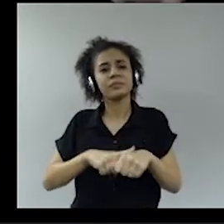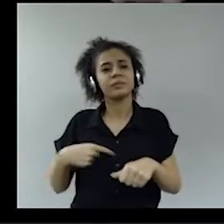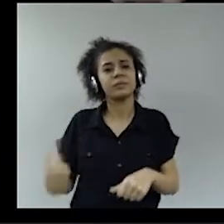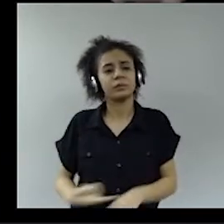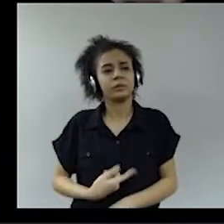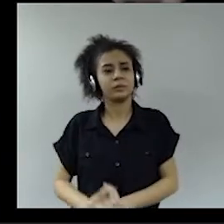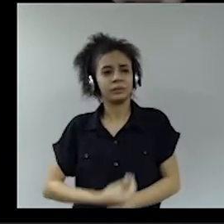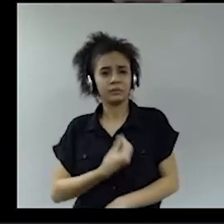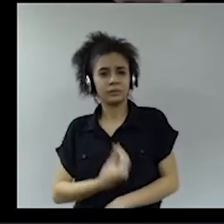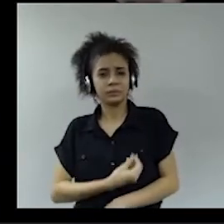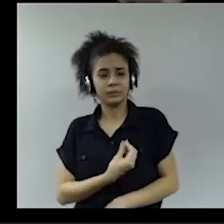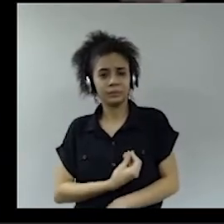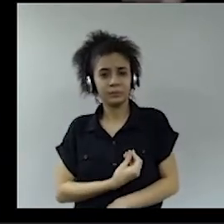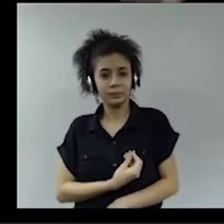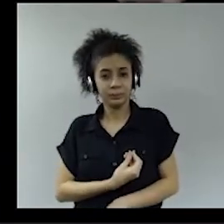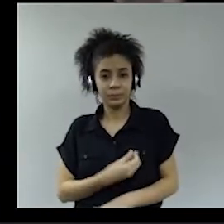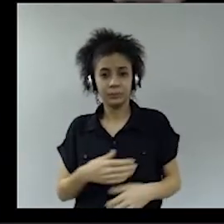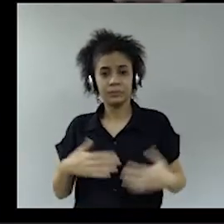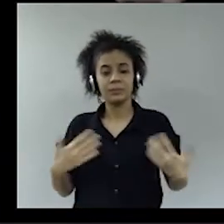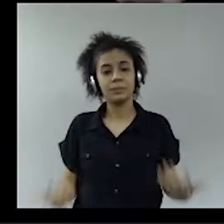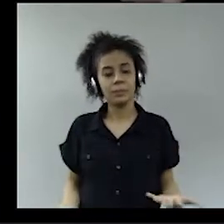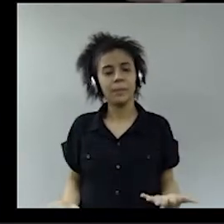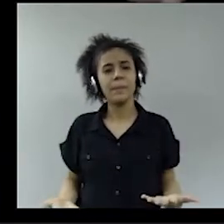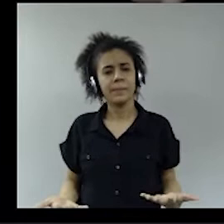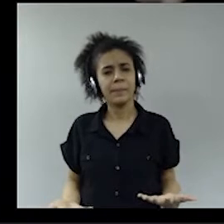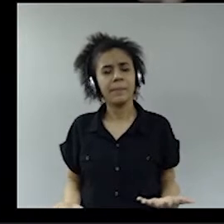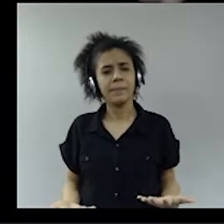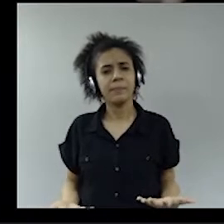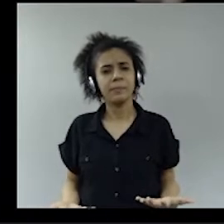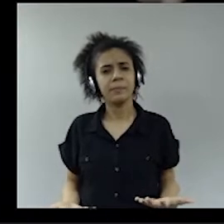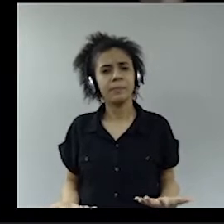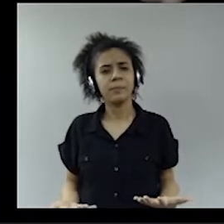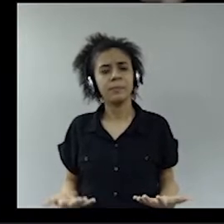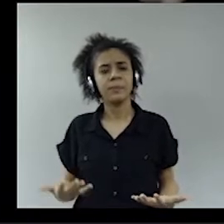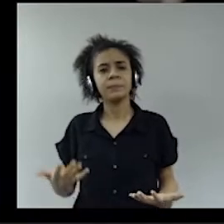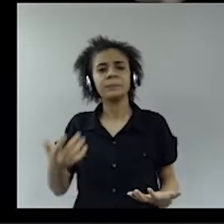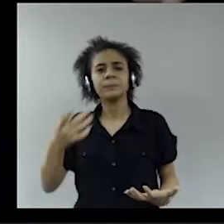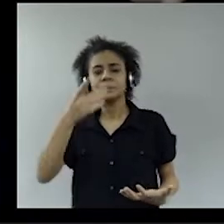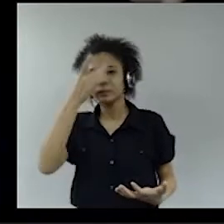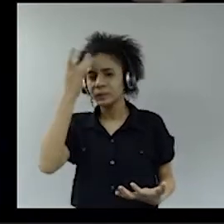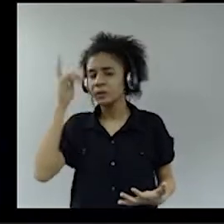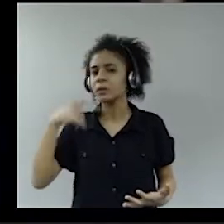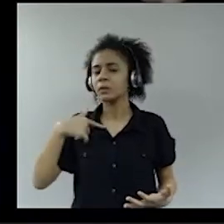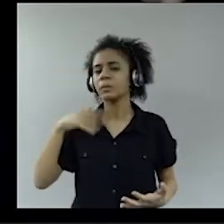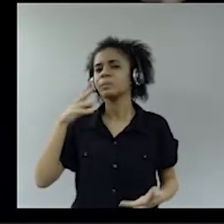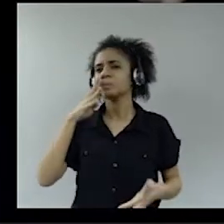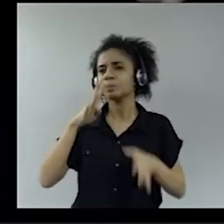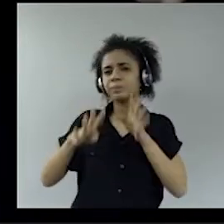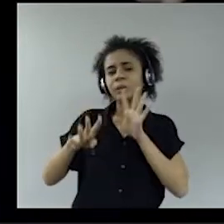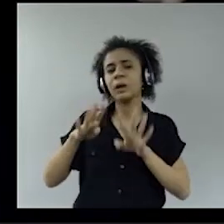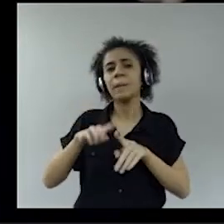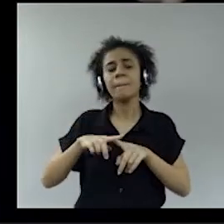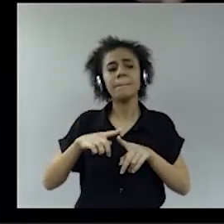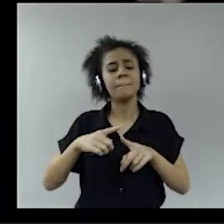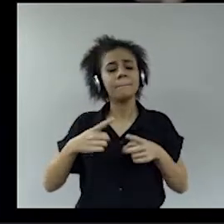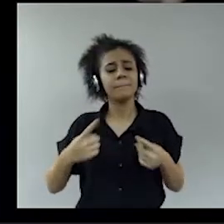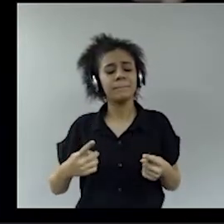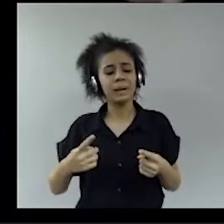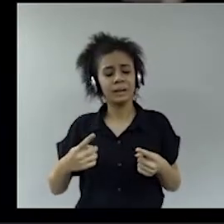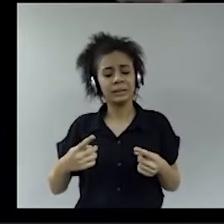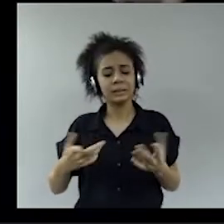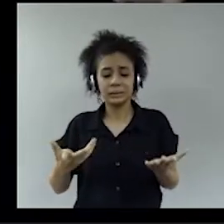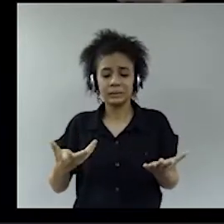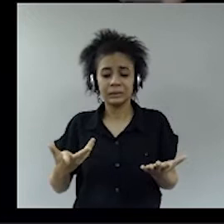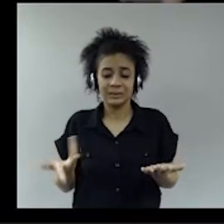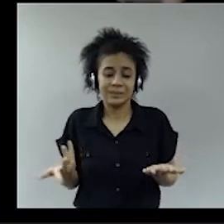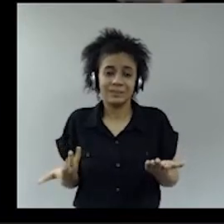estávamos vivendo. Então, críticas de todo gênero, mas é a medida